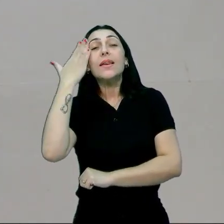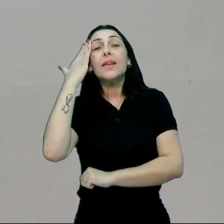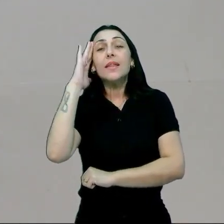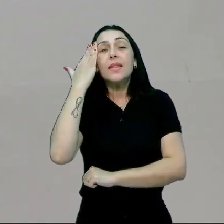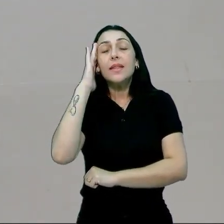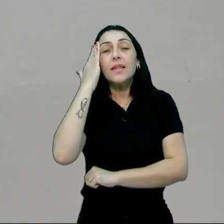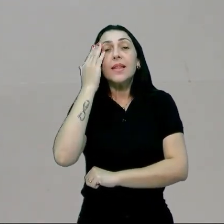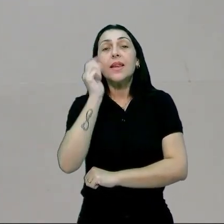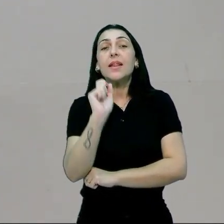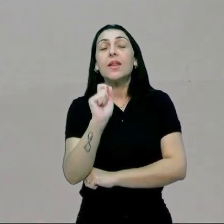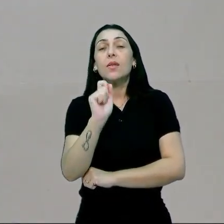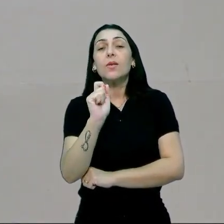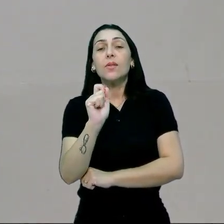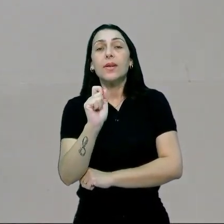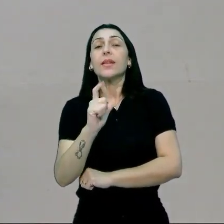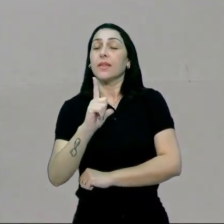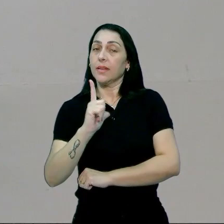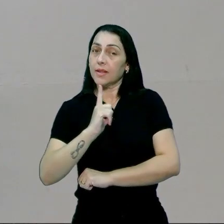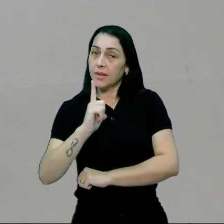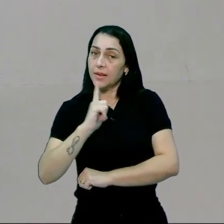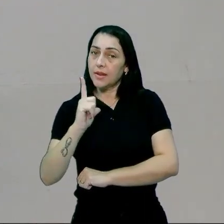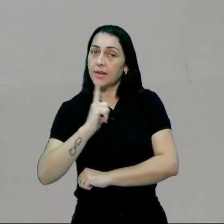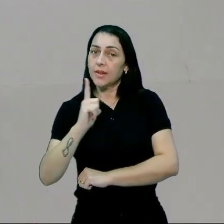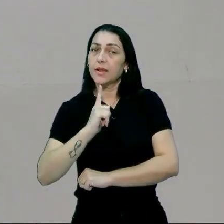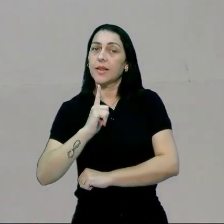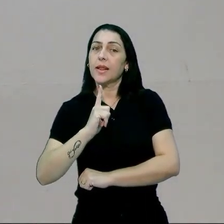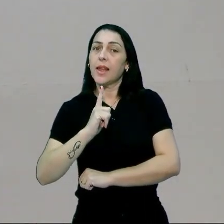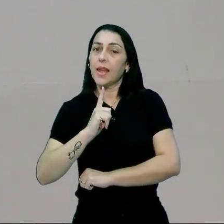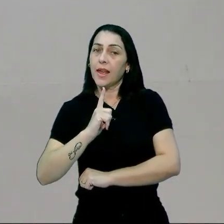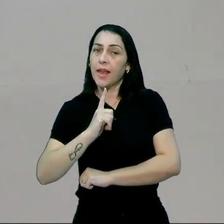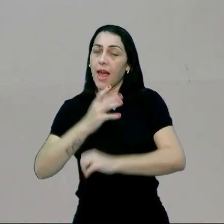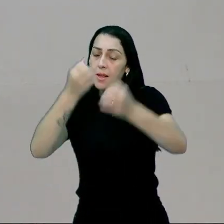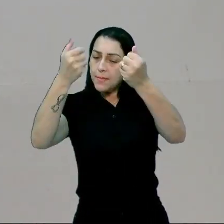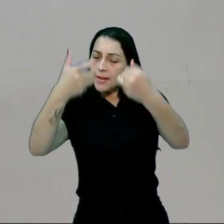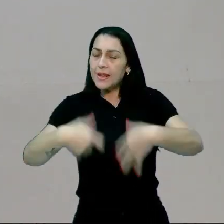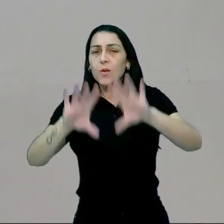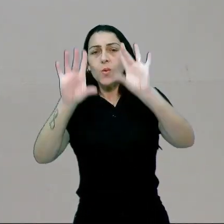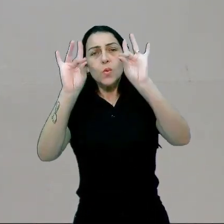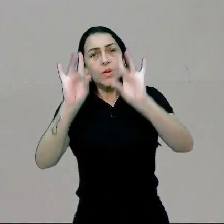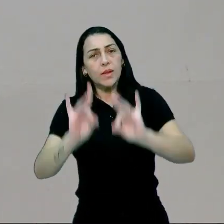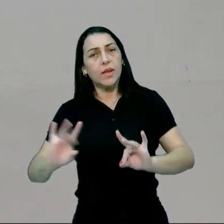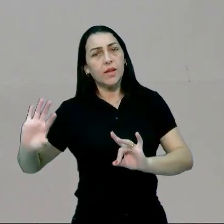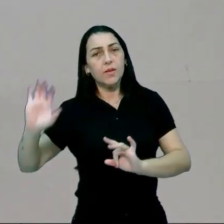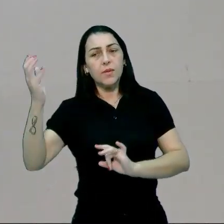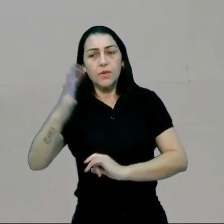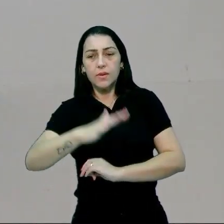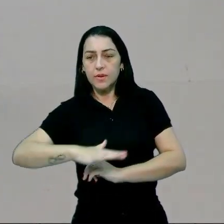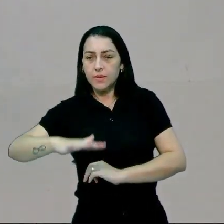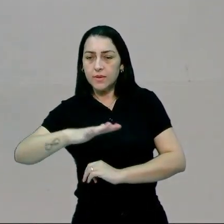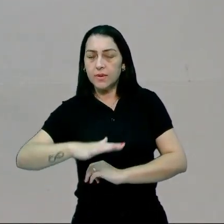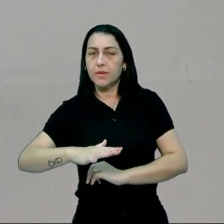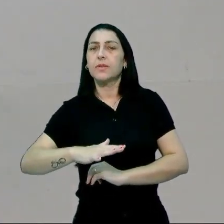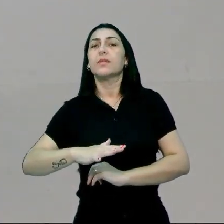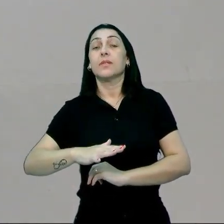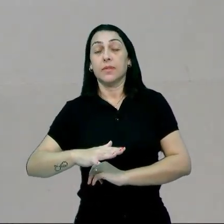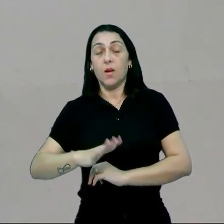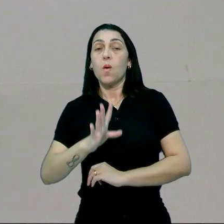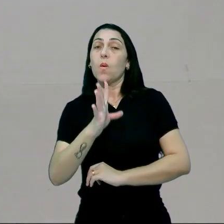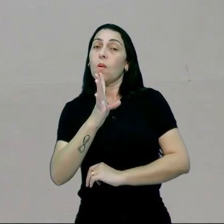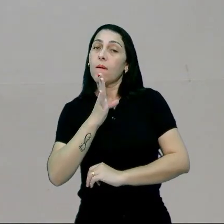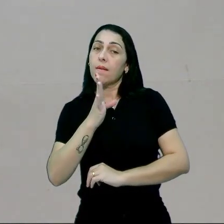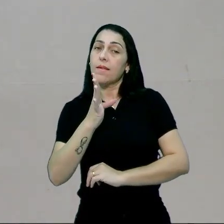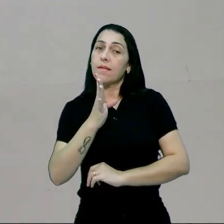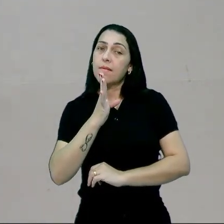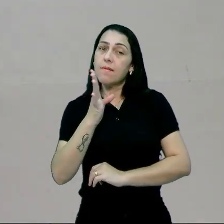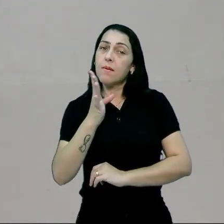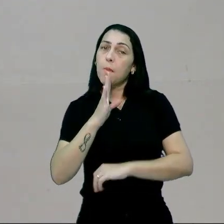das pessoas, eu terei o revelar desse fenômeno social. E assim eu passarei a conhecê-lo